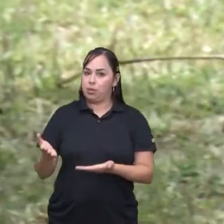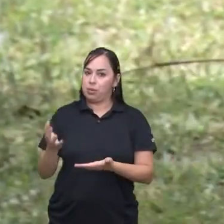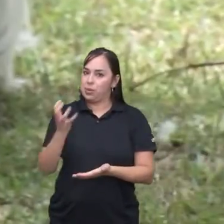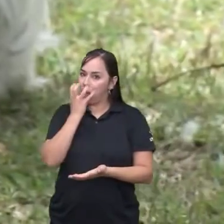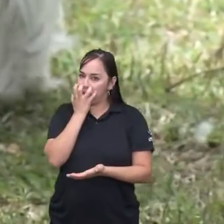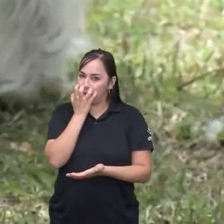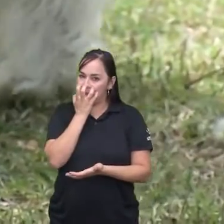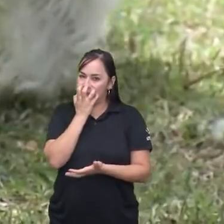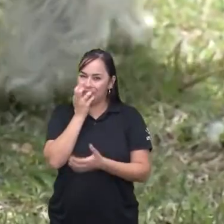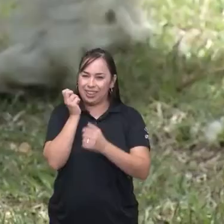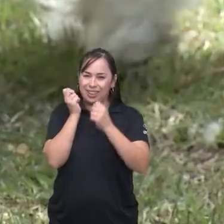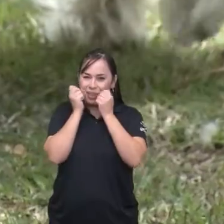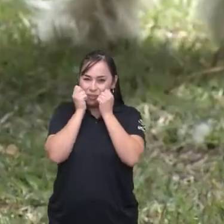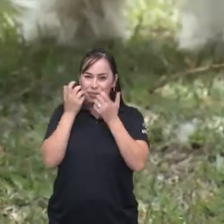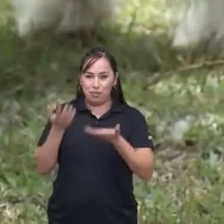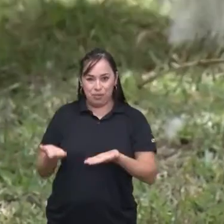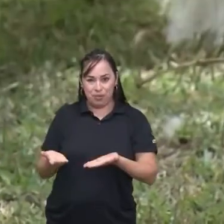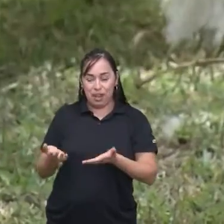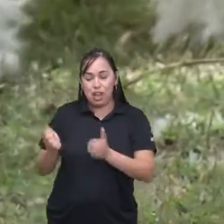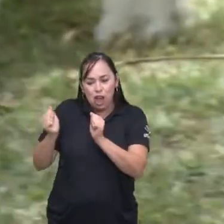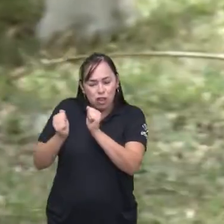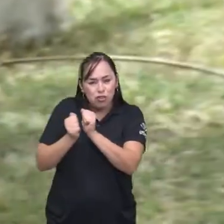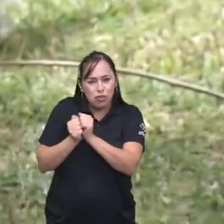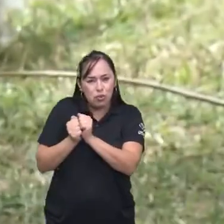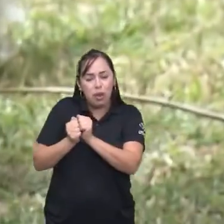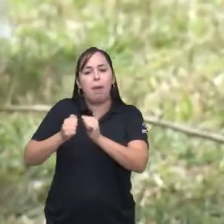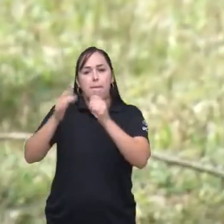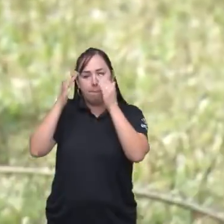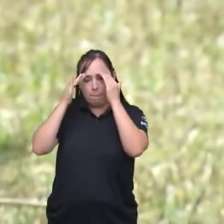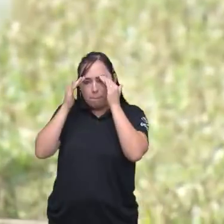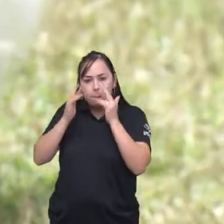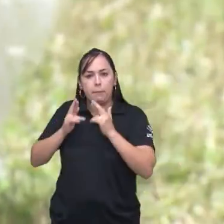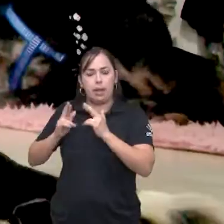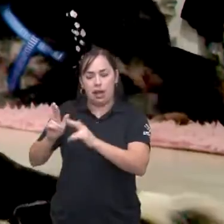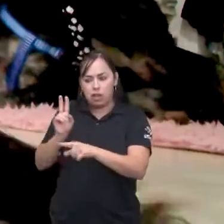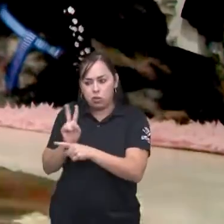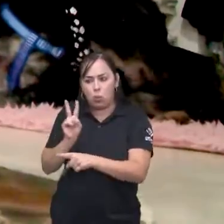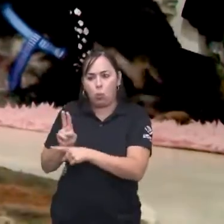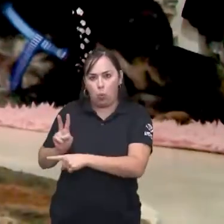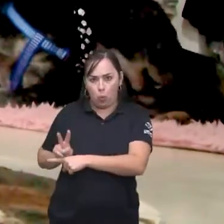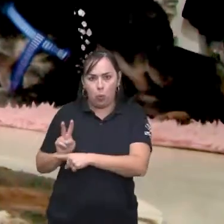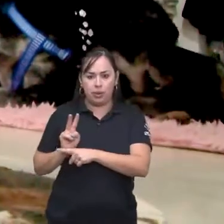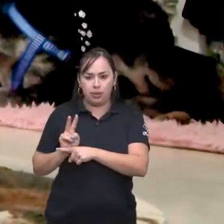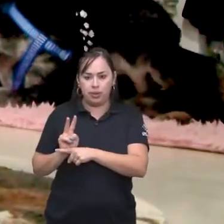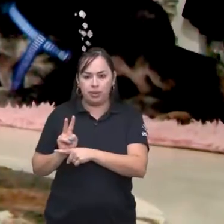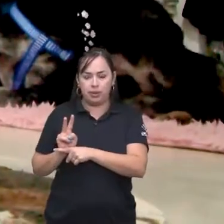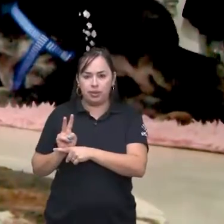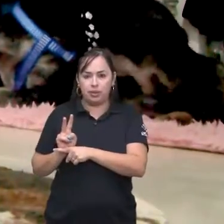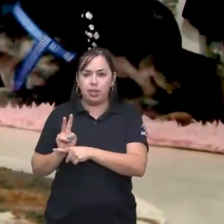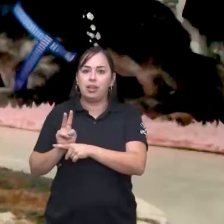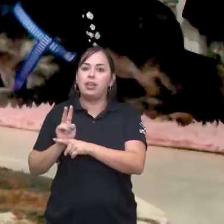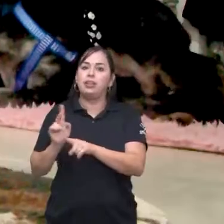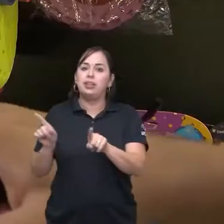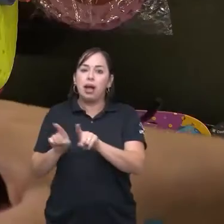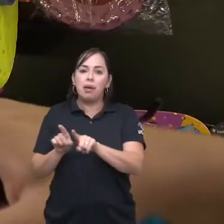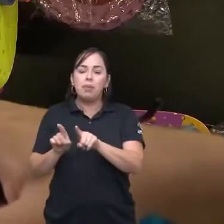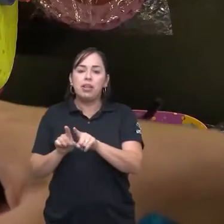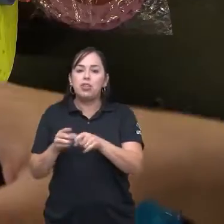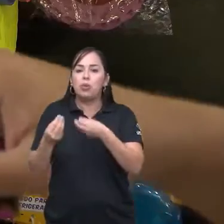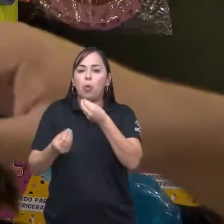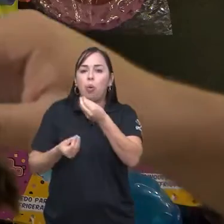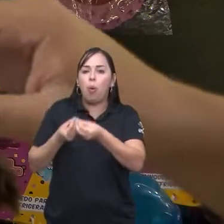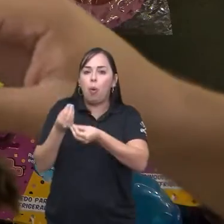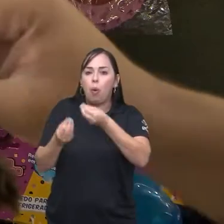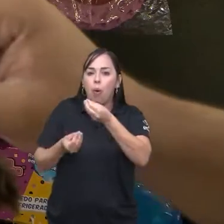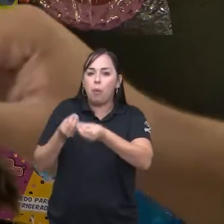é exagero nenhum falar que os animais de estimação são nossos verdadeiros companheiros e merecem proteção e cuidado. E com